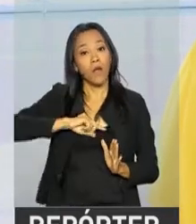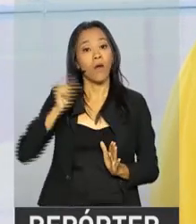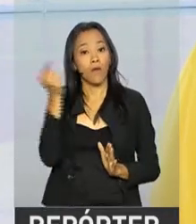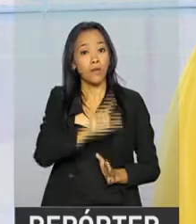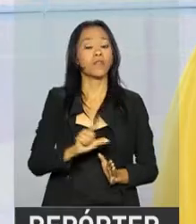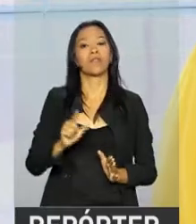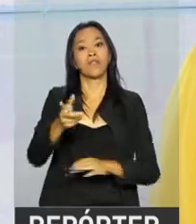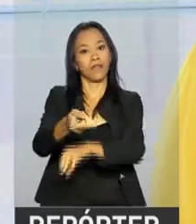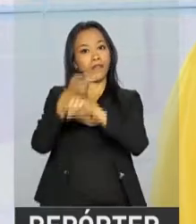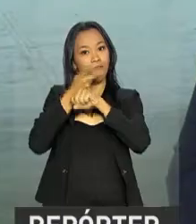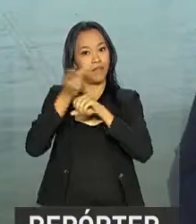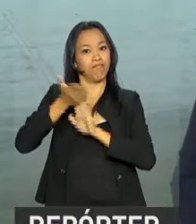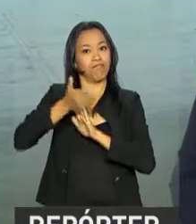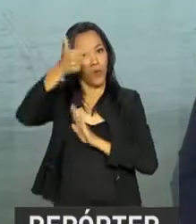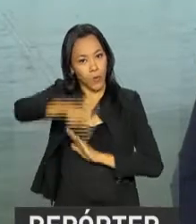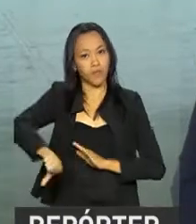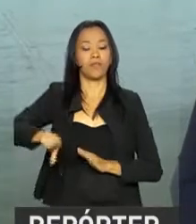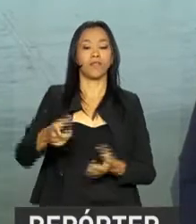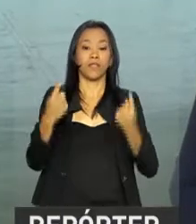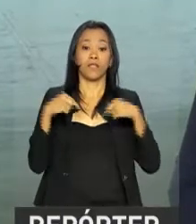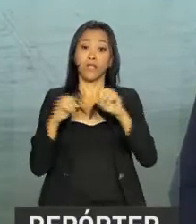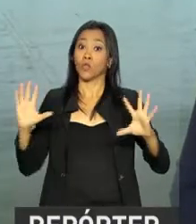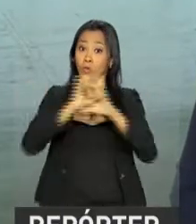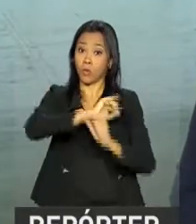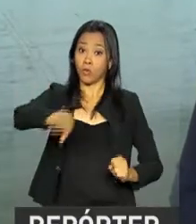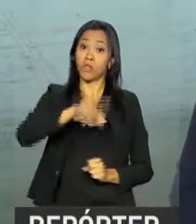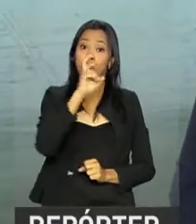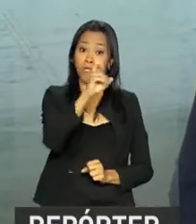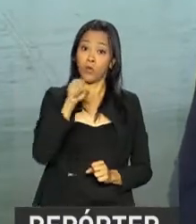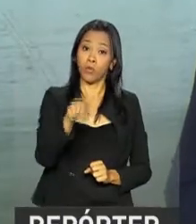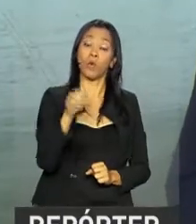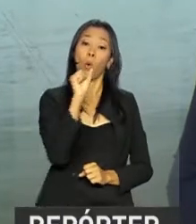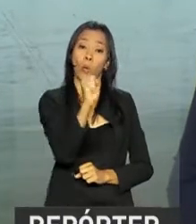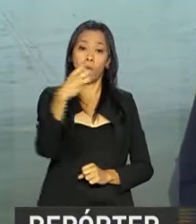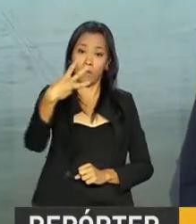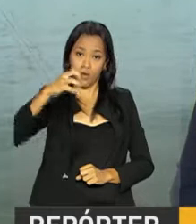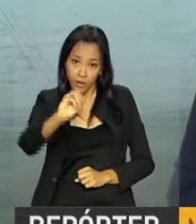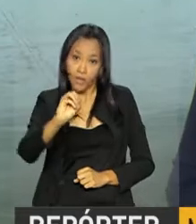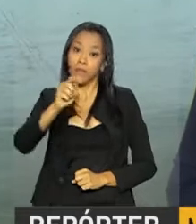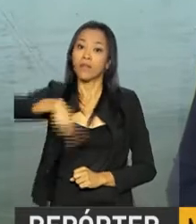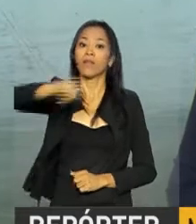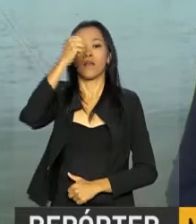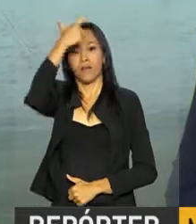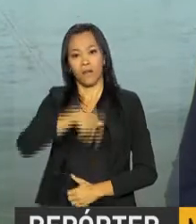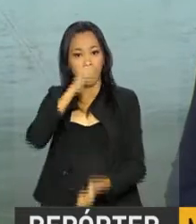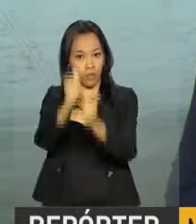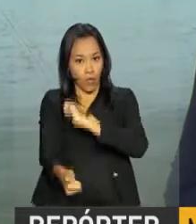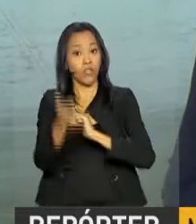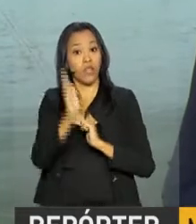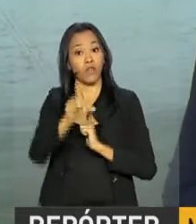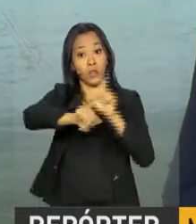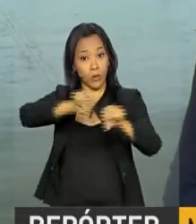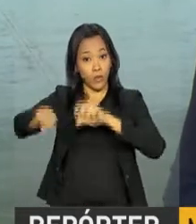um título esse ano novamente. No total, 5.830 atletas foram selecionados pelo Ministério do